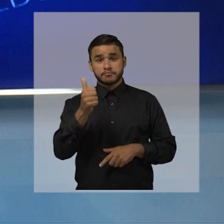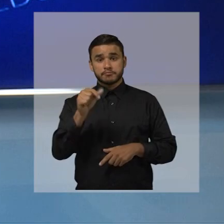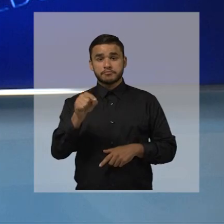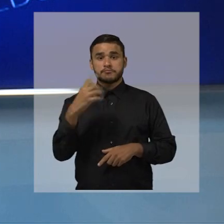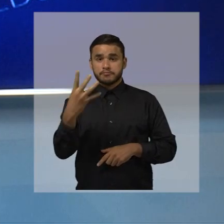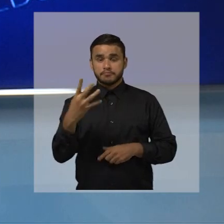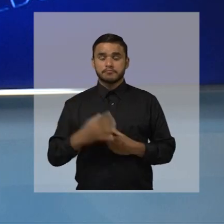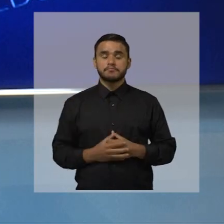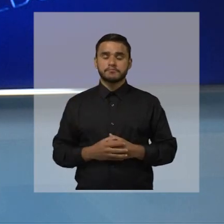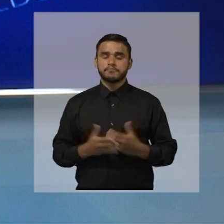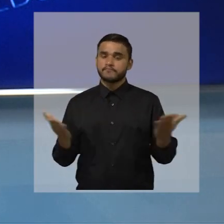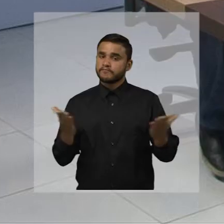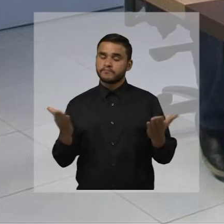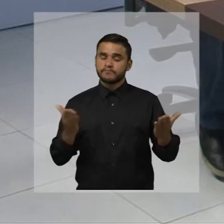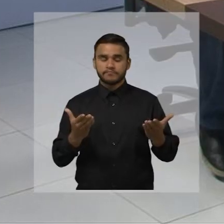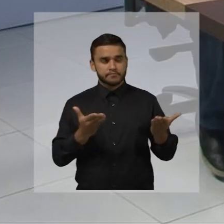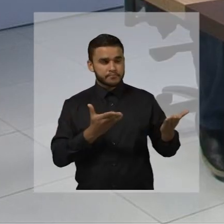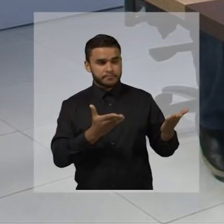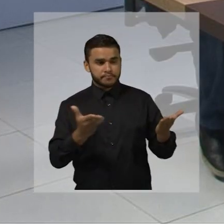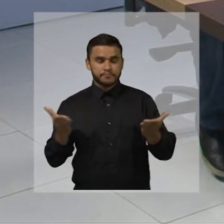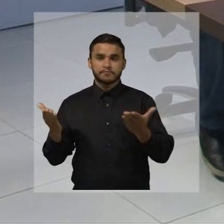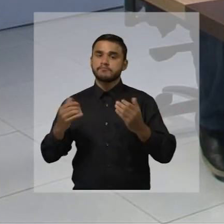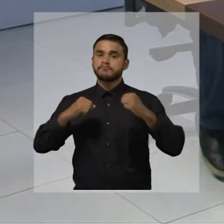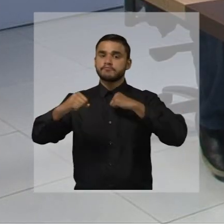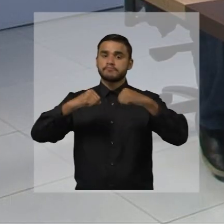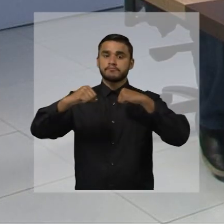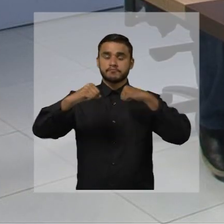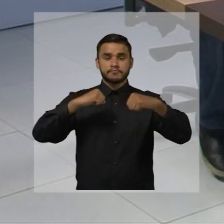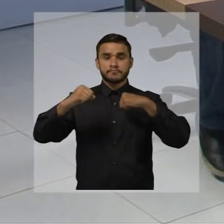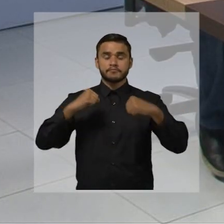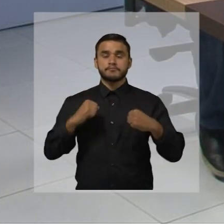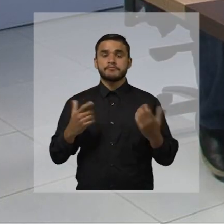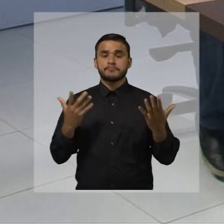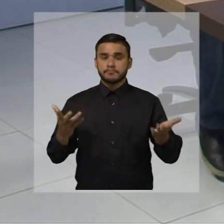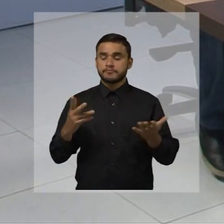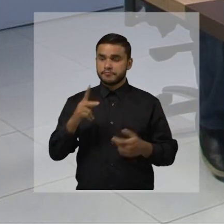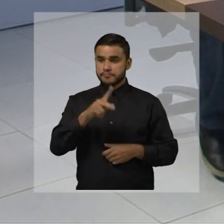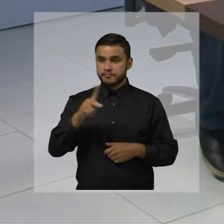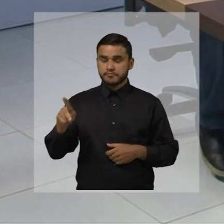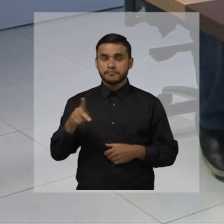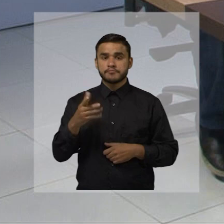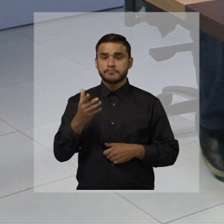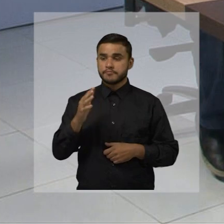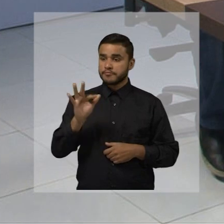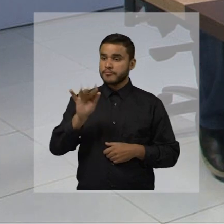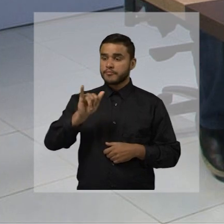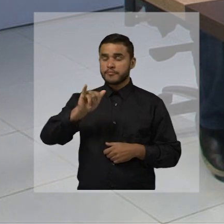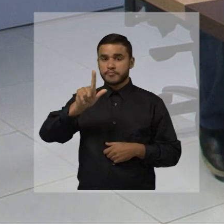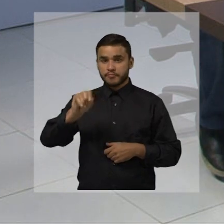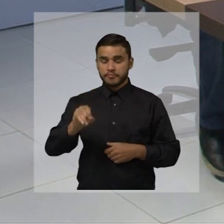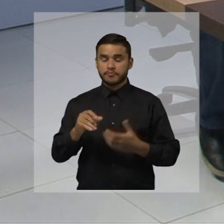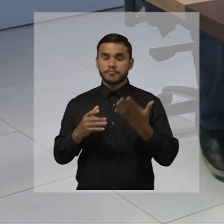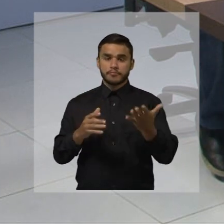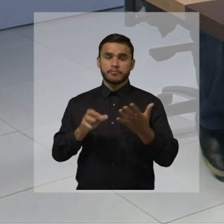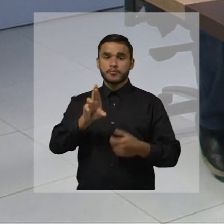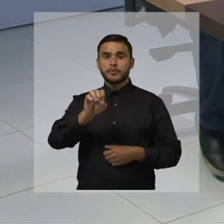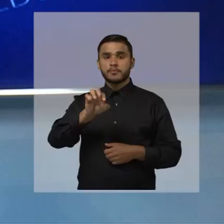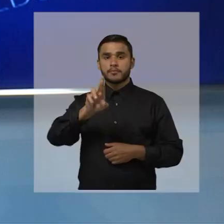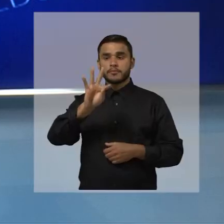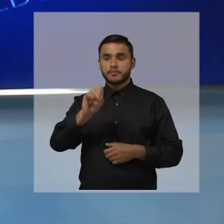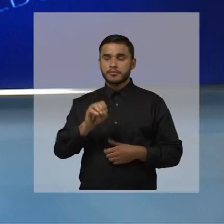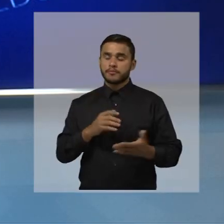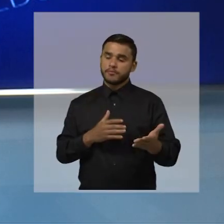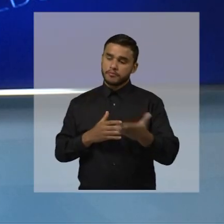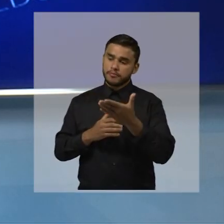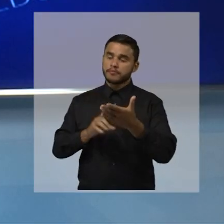o programa recebe hoje as participações dos nossos debatedores, os professores Firmo de Castro, Roberto Martins Rodrigues e Djalma Pinto,